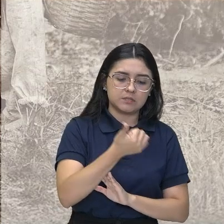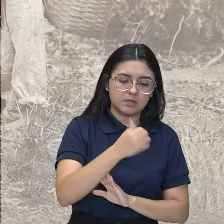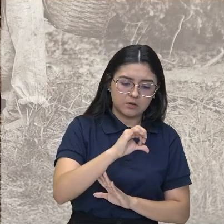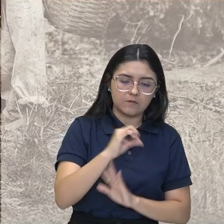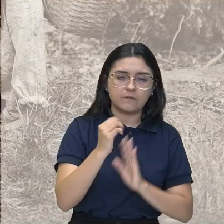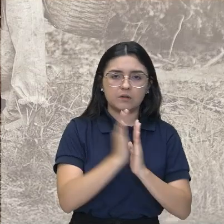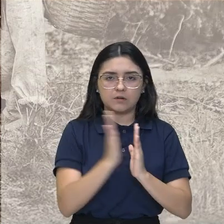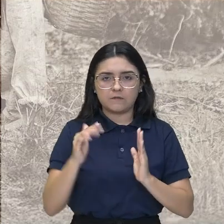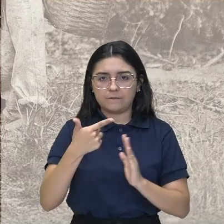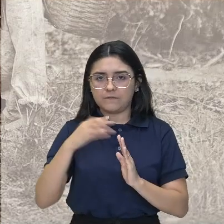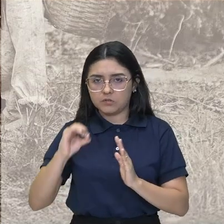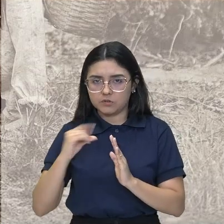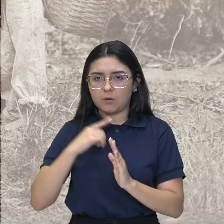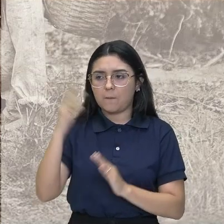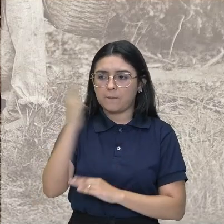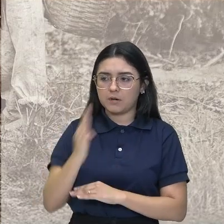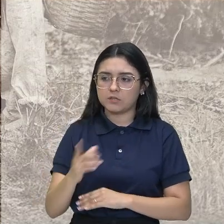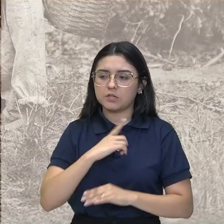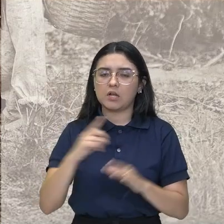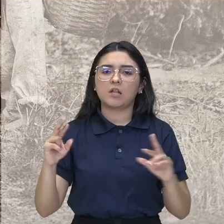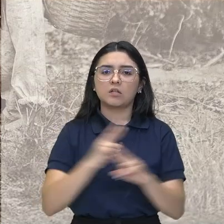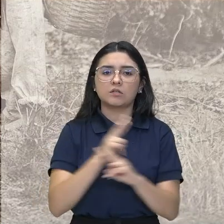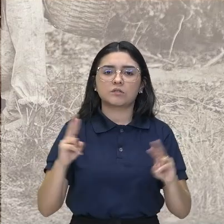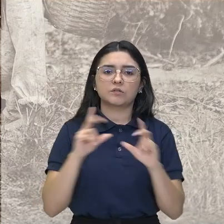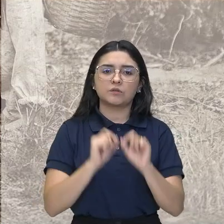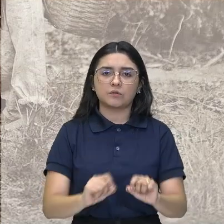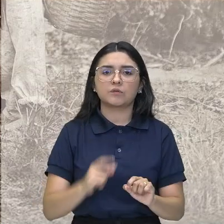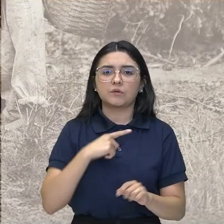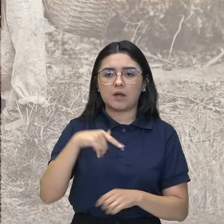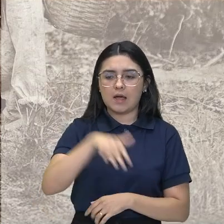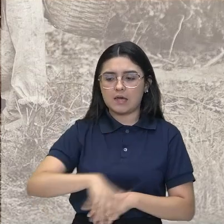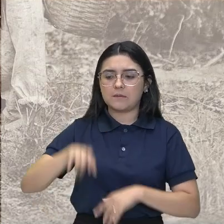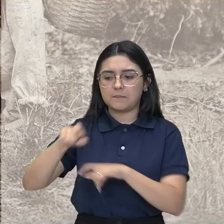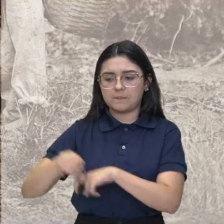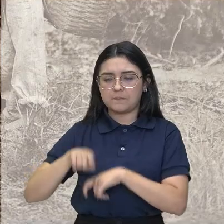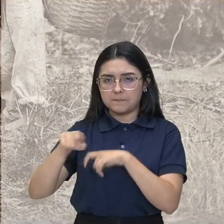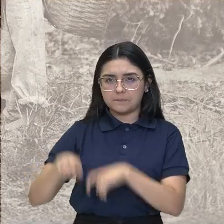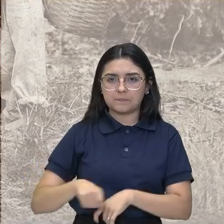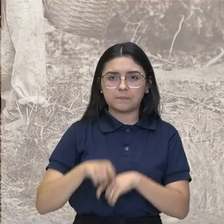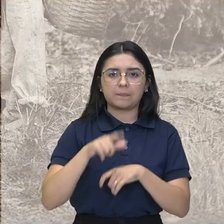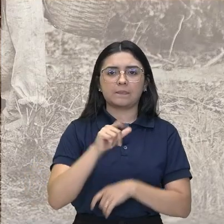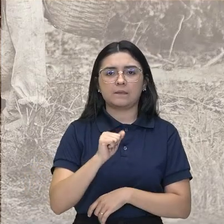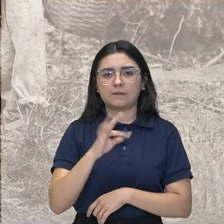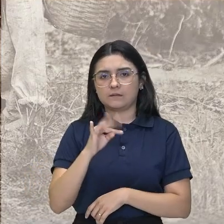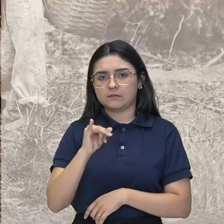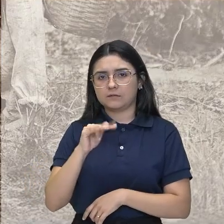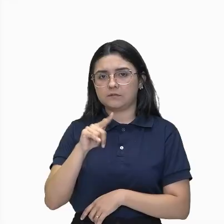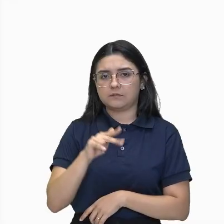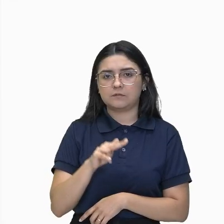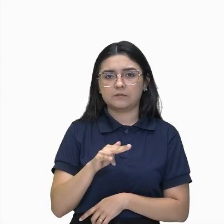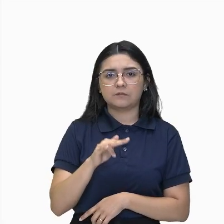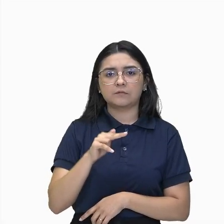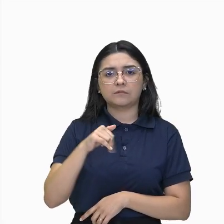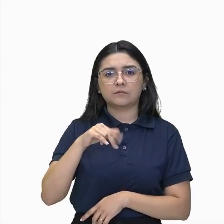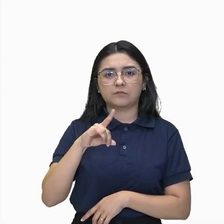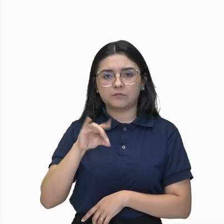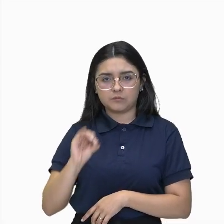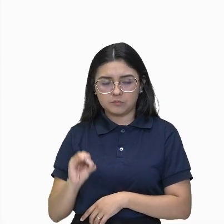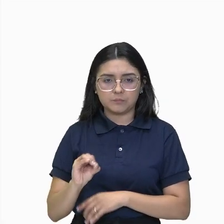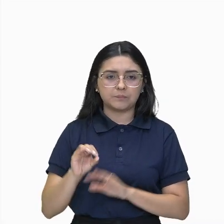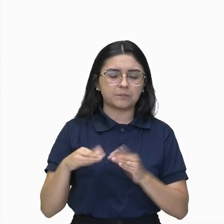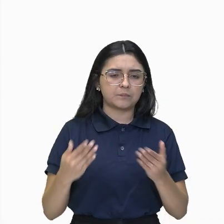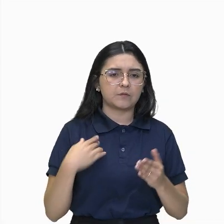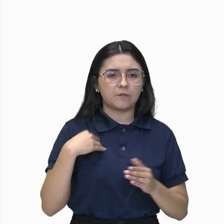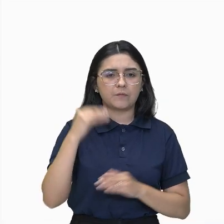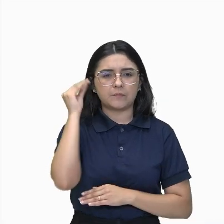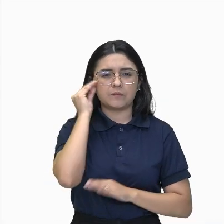país diretamente ligado ao latifúndio. Beleza, gente? Vamos ao texto então, vamos ajudar a compreender